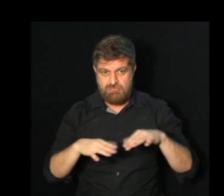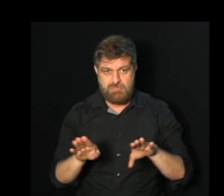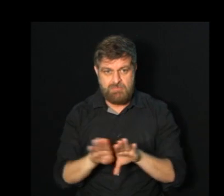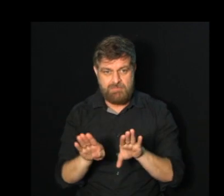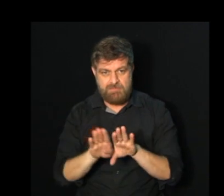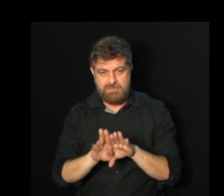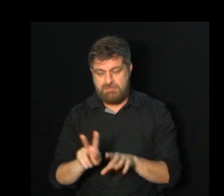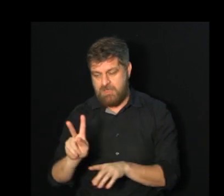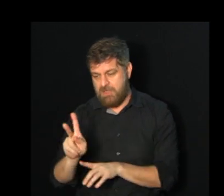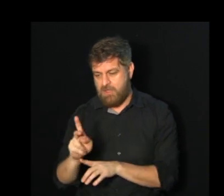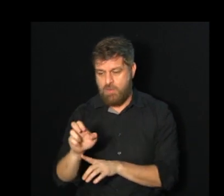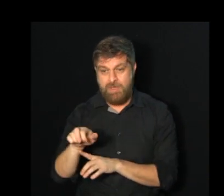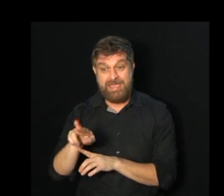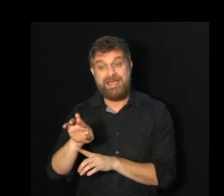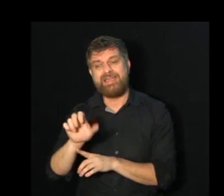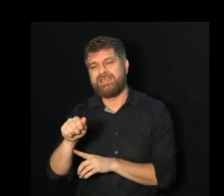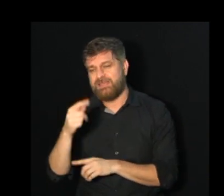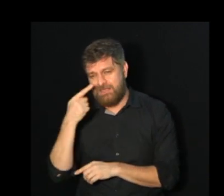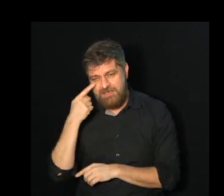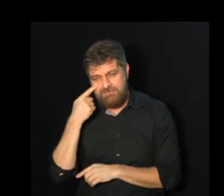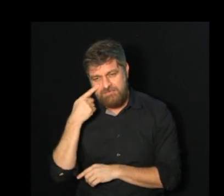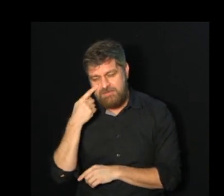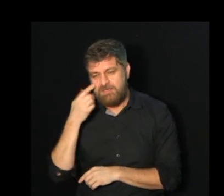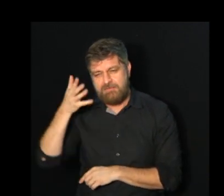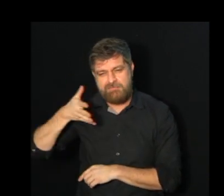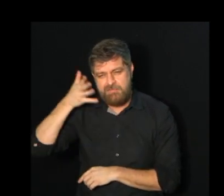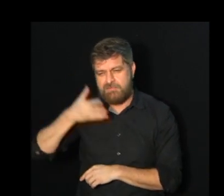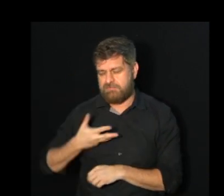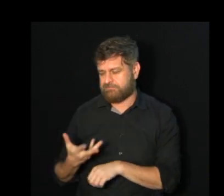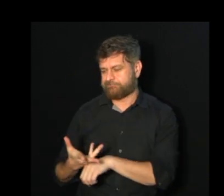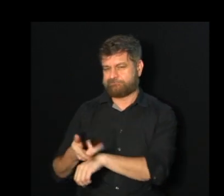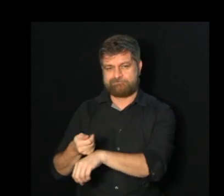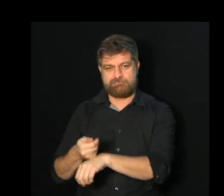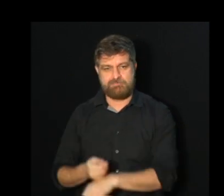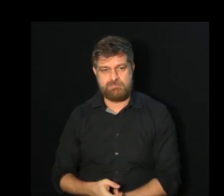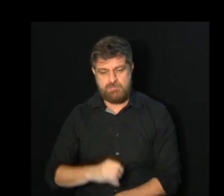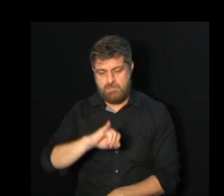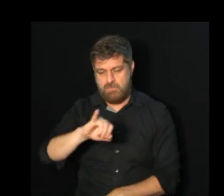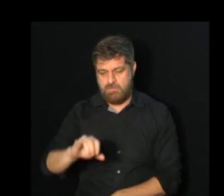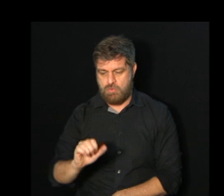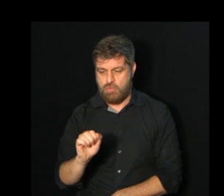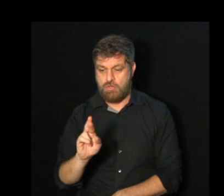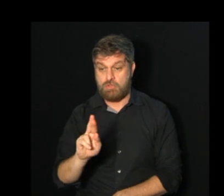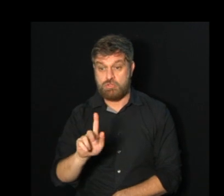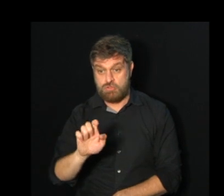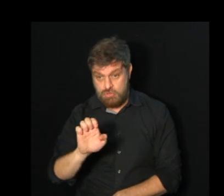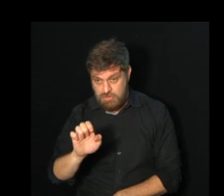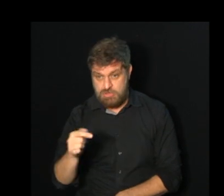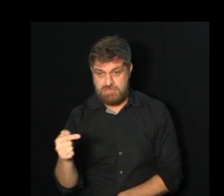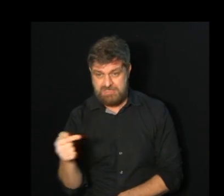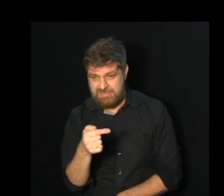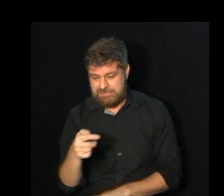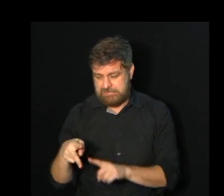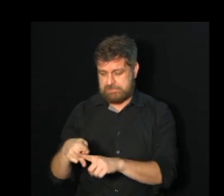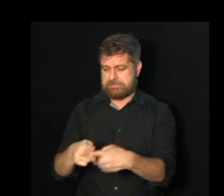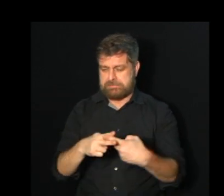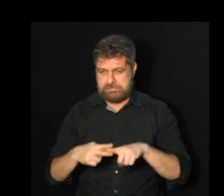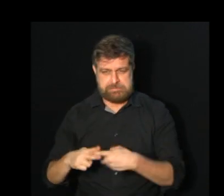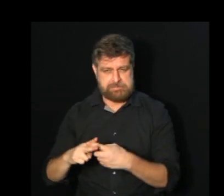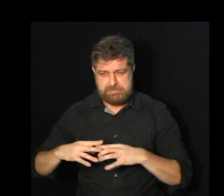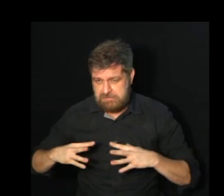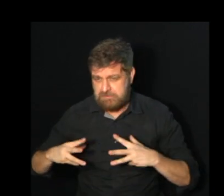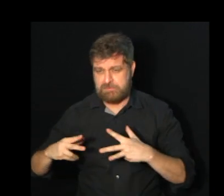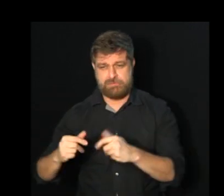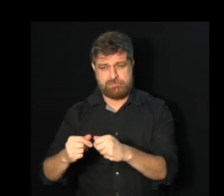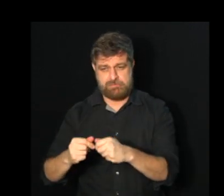dia, foi fantástica. O Jorge, que é o nosso conserta tudo em todas as repetidoras,